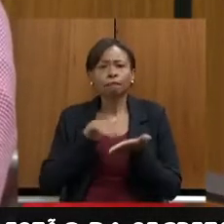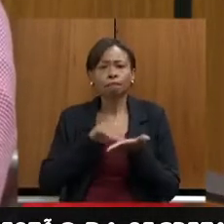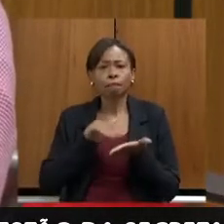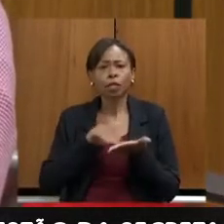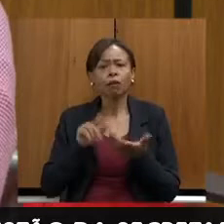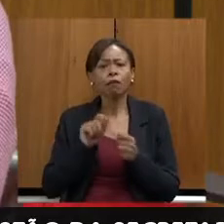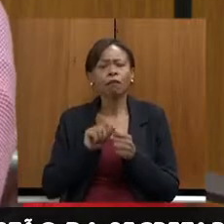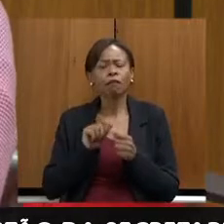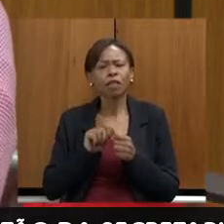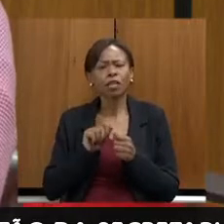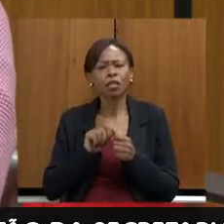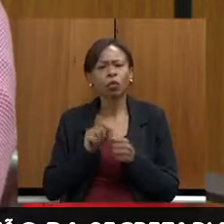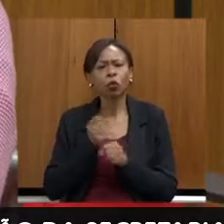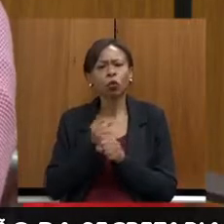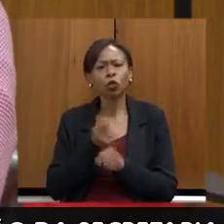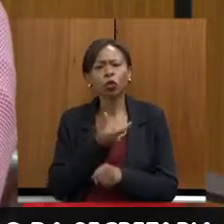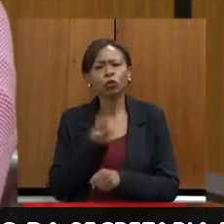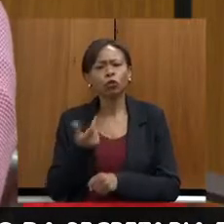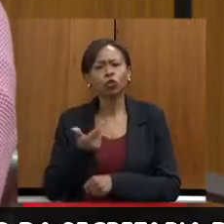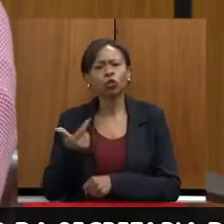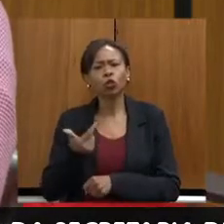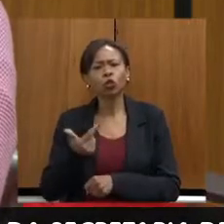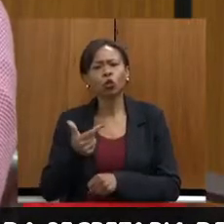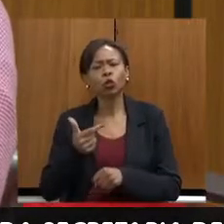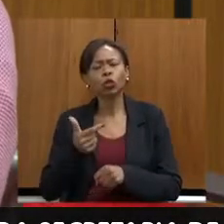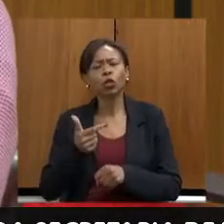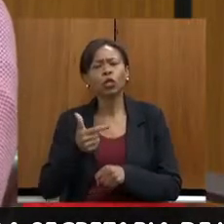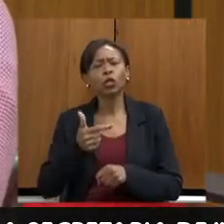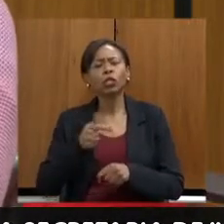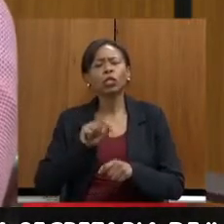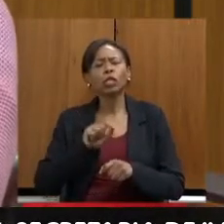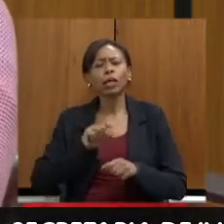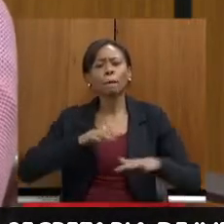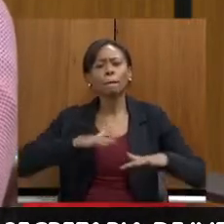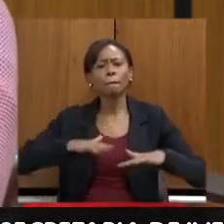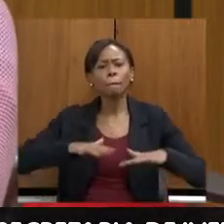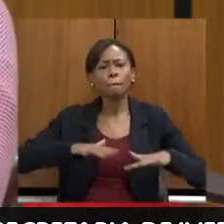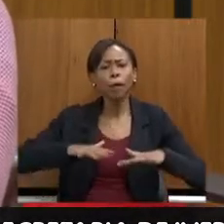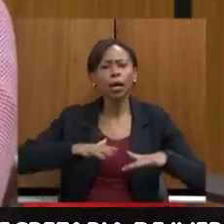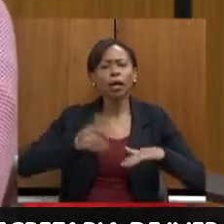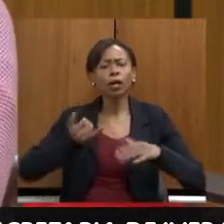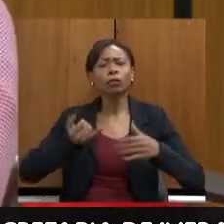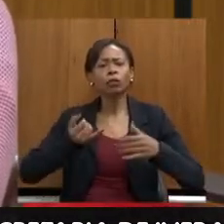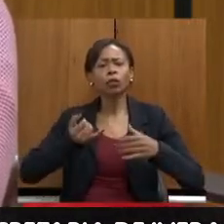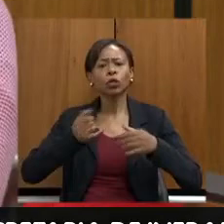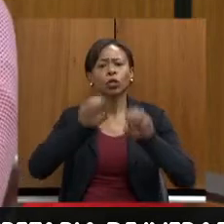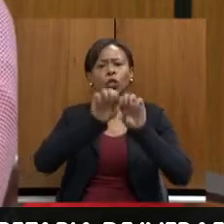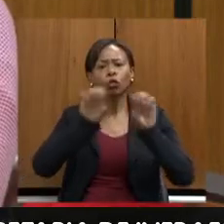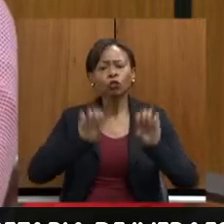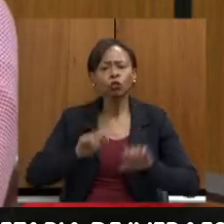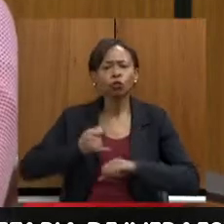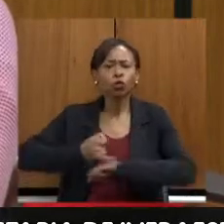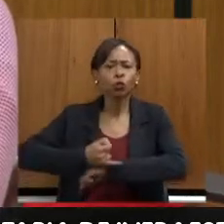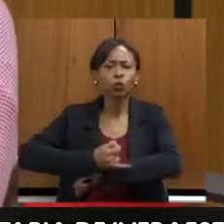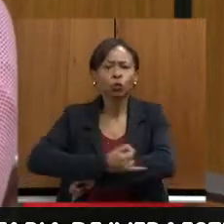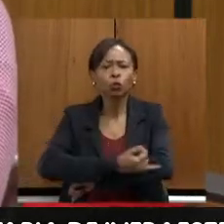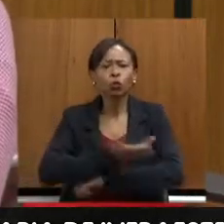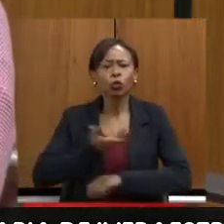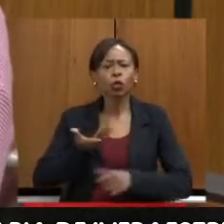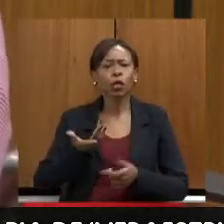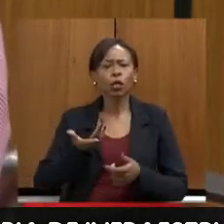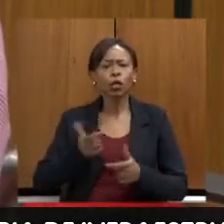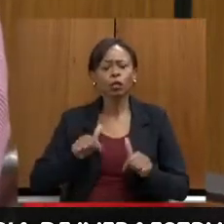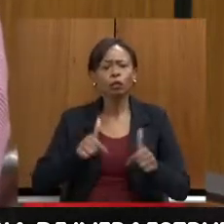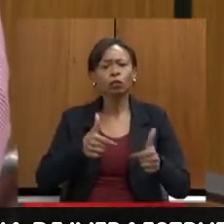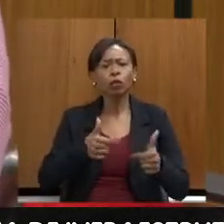fez em 2022 em termos de mobilidade e infraestrutura e demais atribuições na questão é da execução